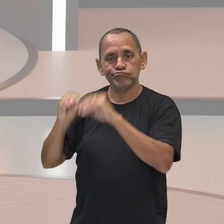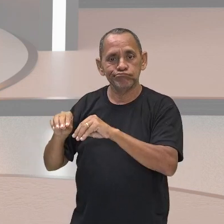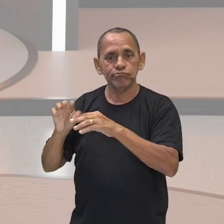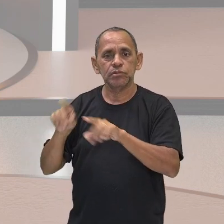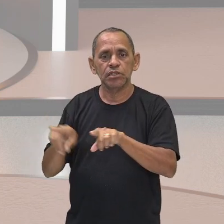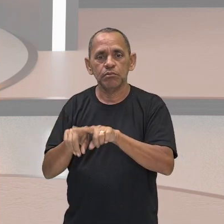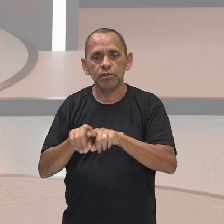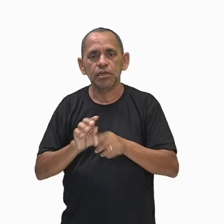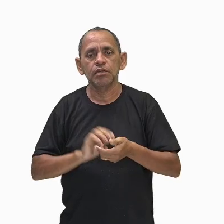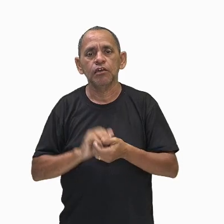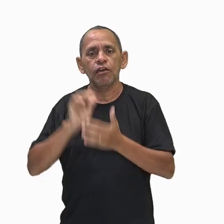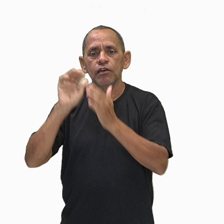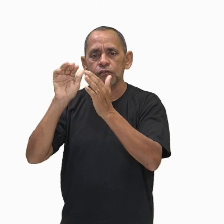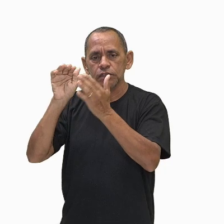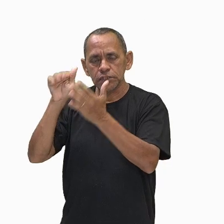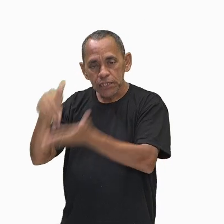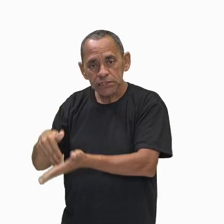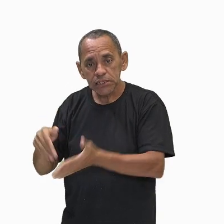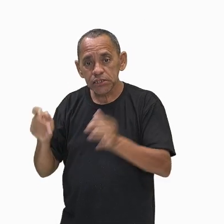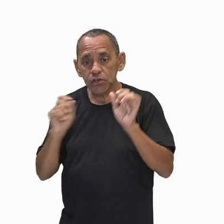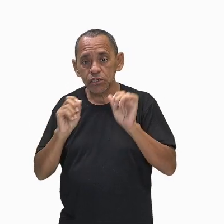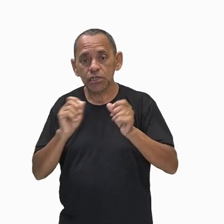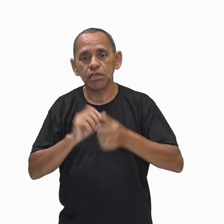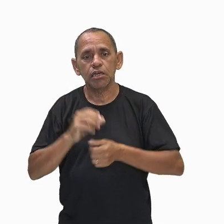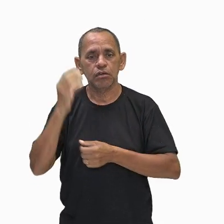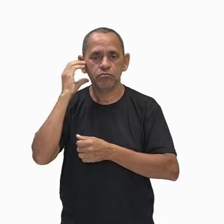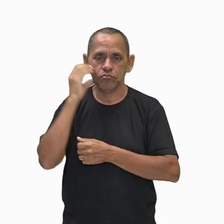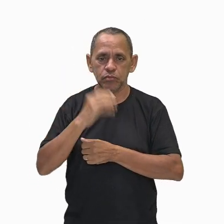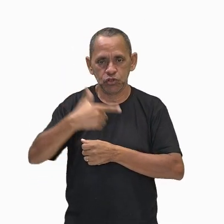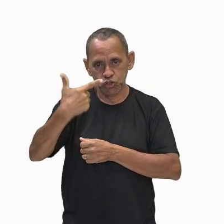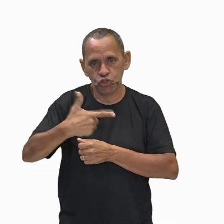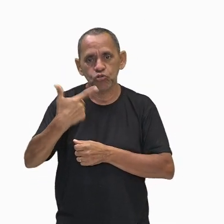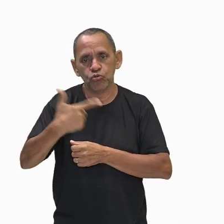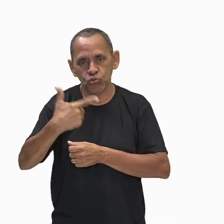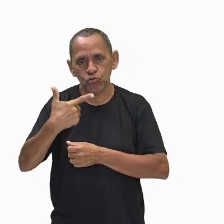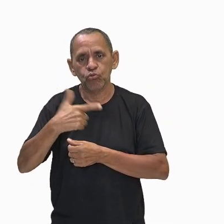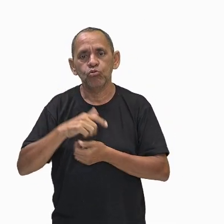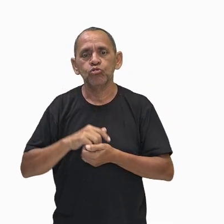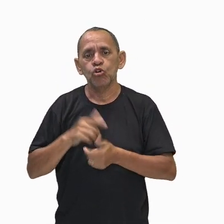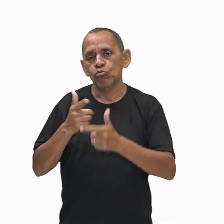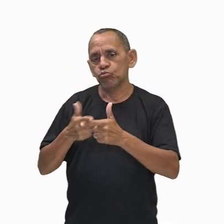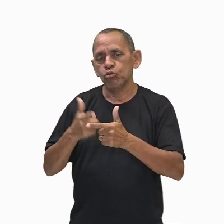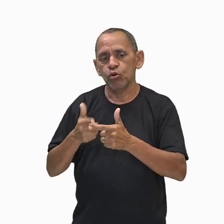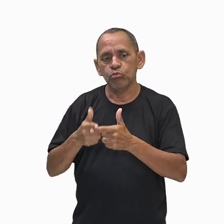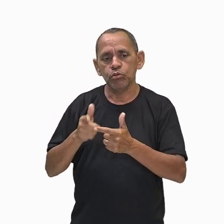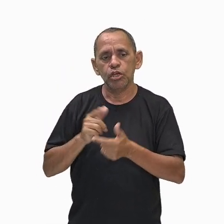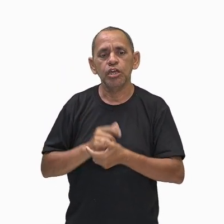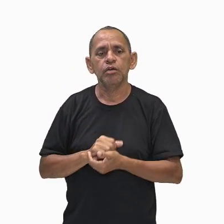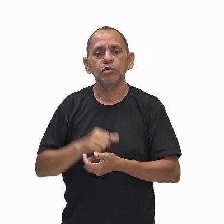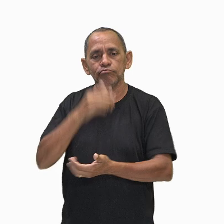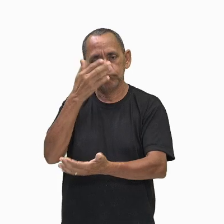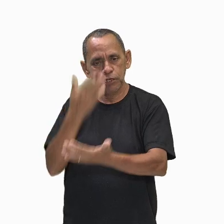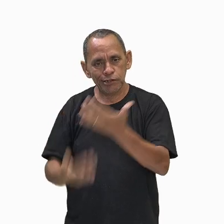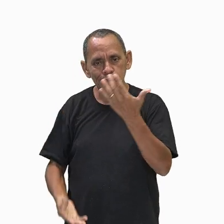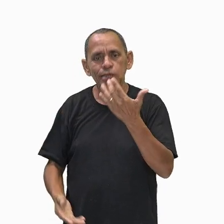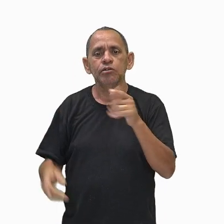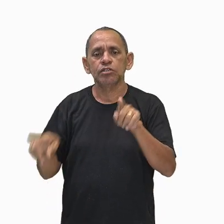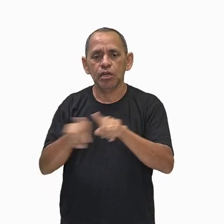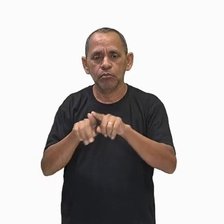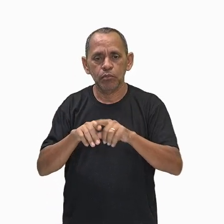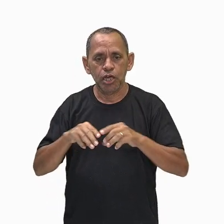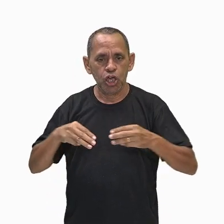essa finalização, a gente tem aí o Dom Pedro II, então, ele se rendeu sem resistência, os seus ministros, eles